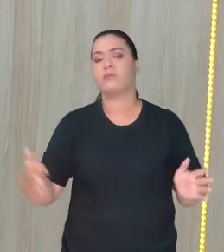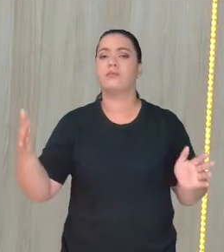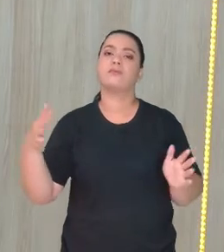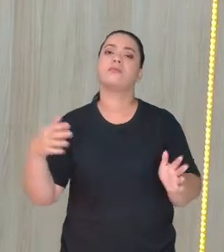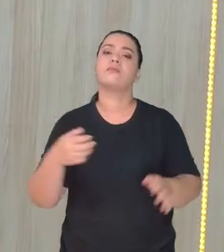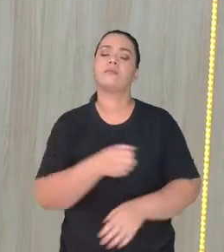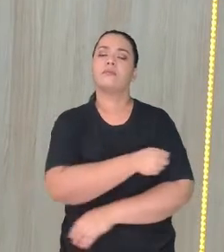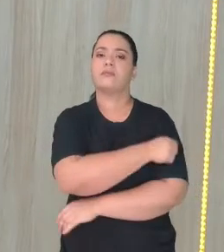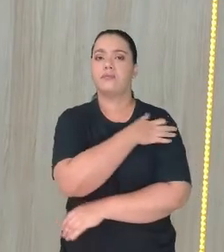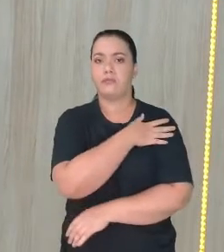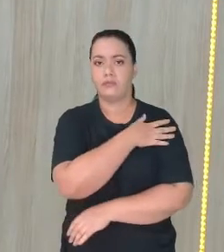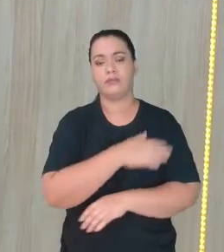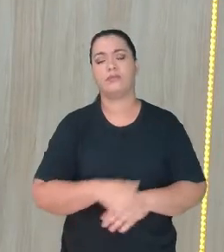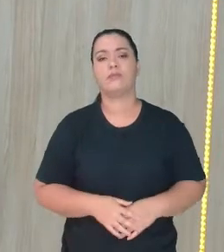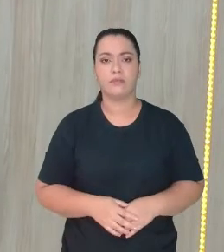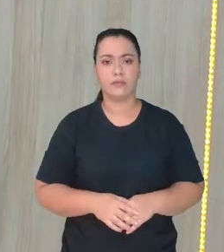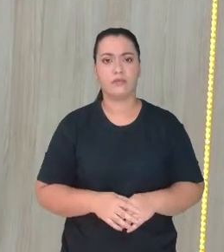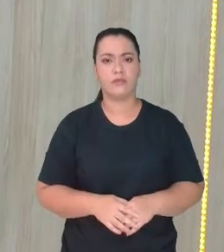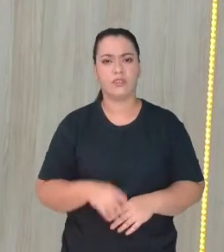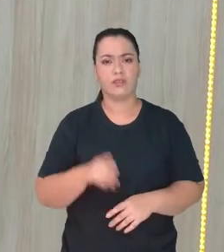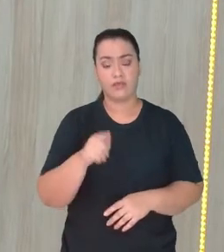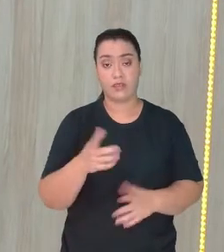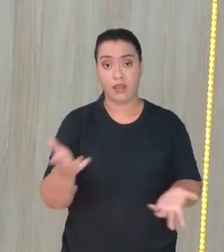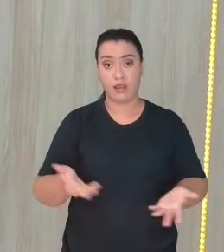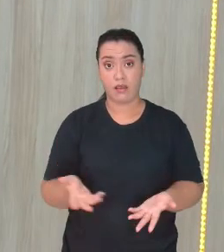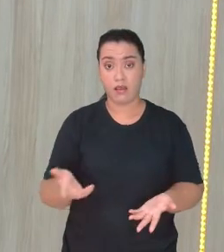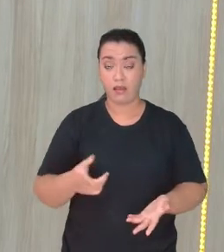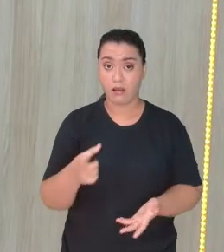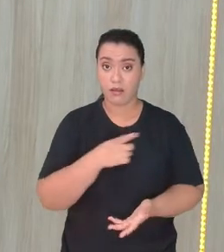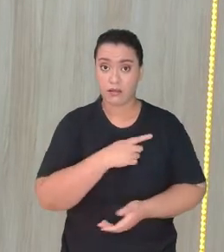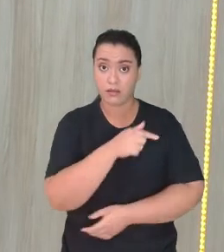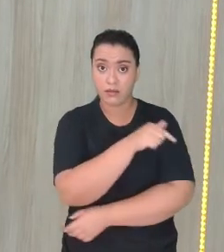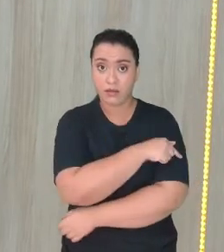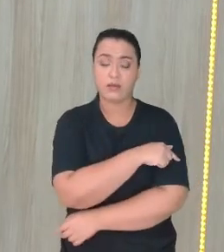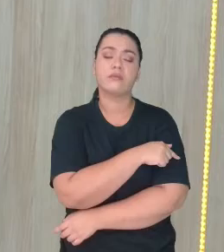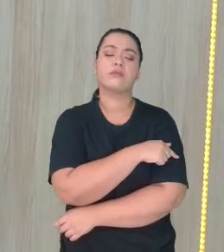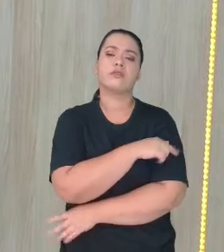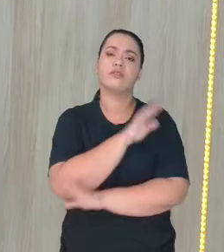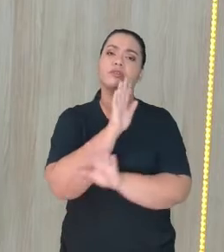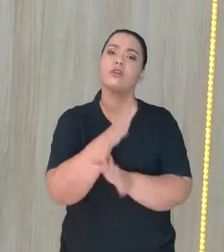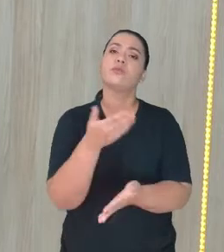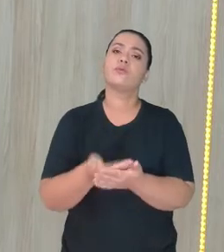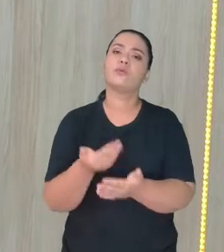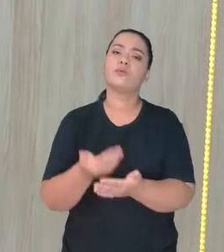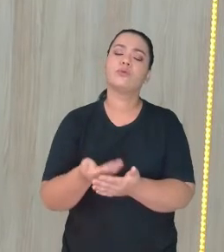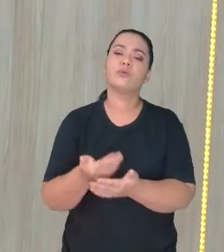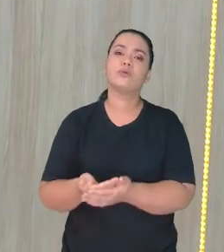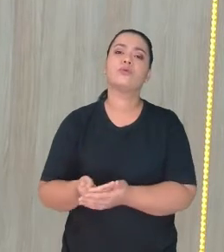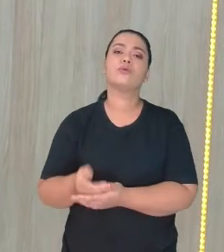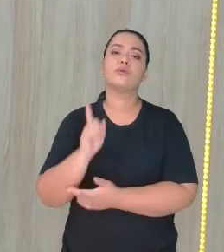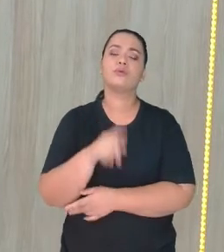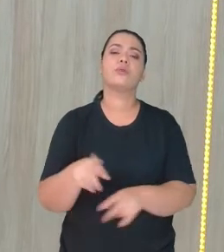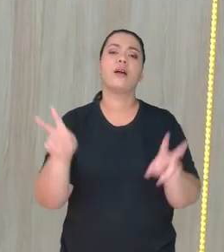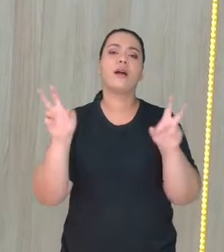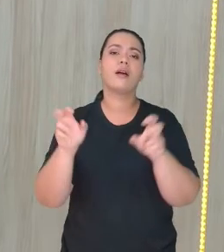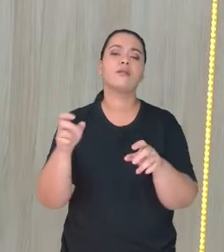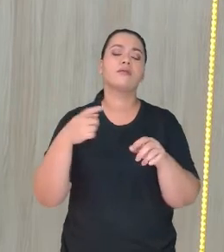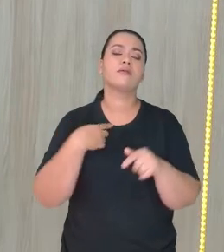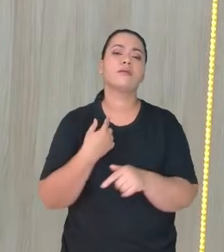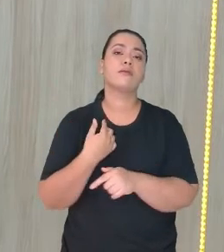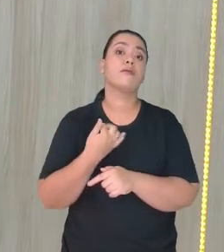notar que você está aí no 7º ano e você já estudou aqui comigo, inclusive, o assunto de